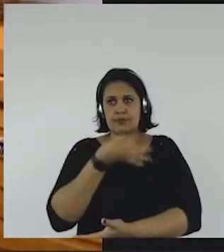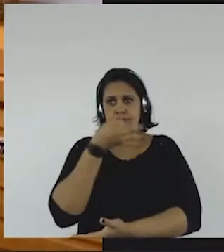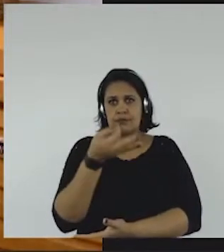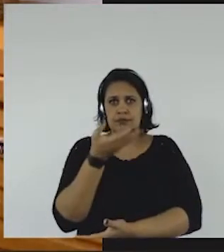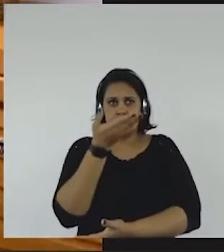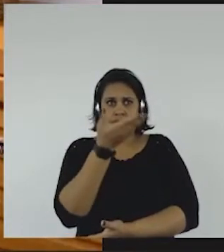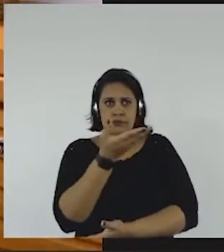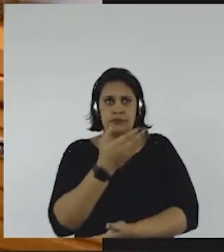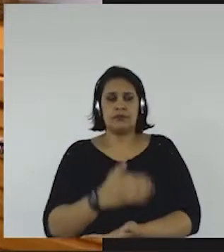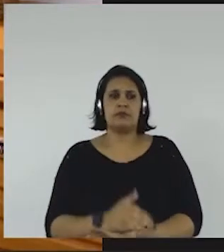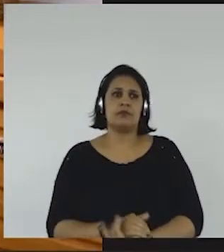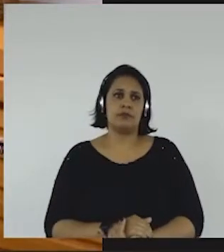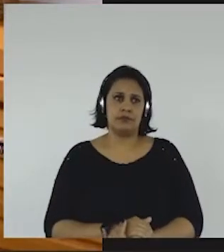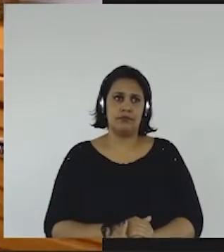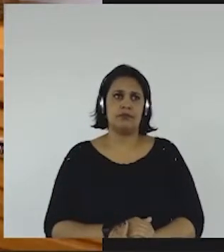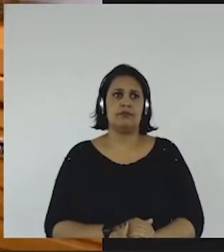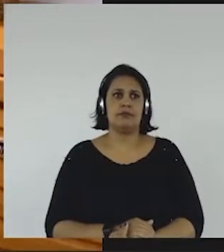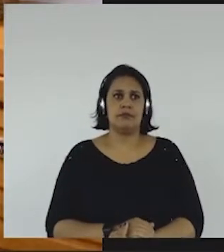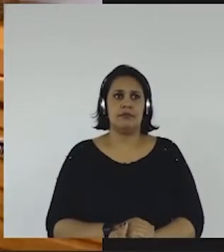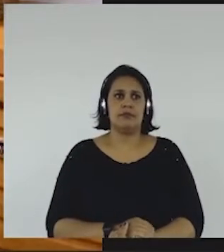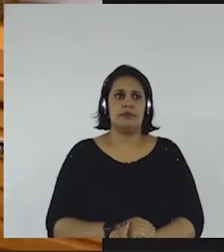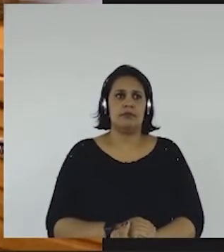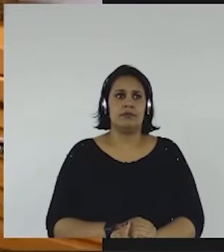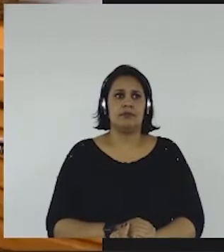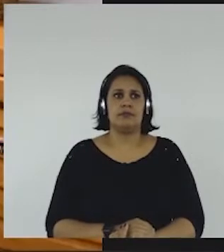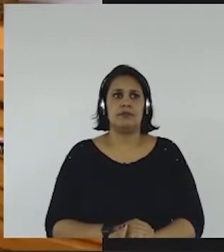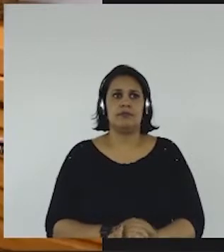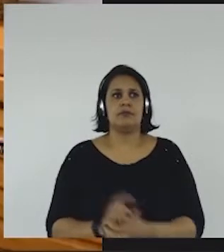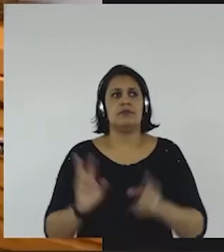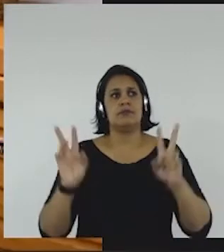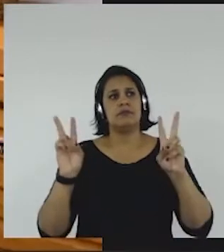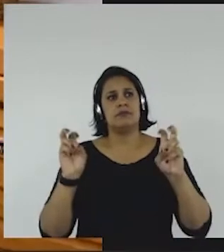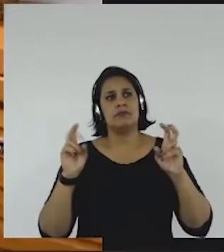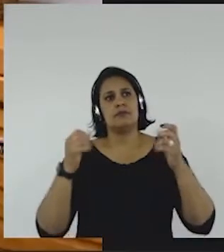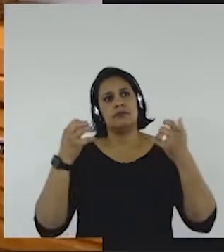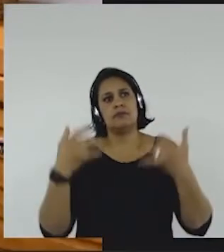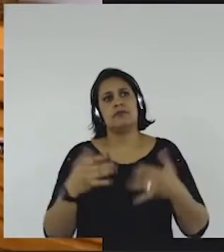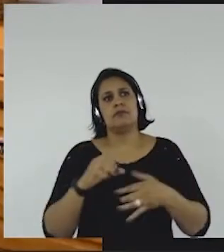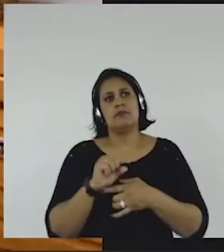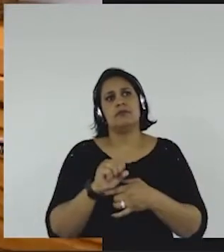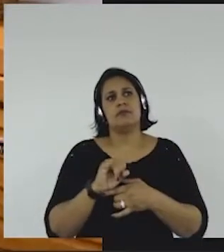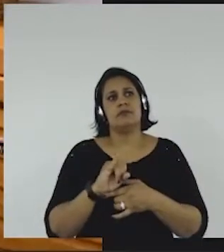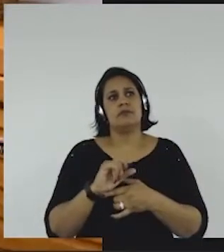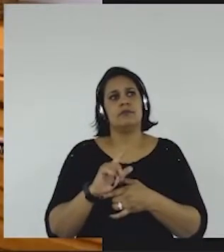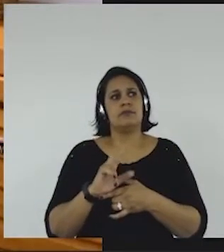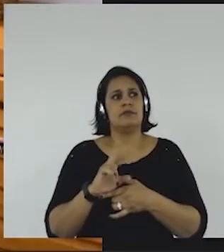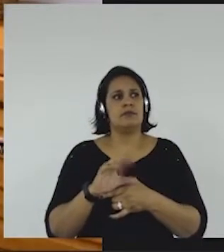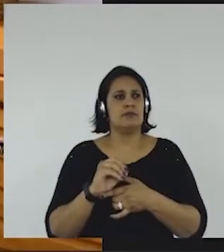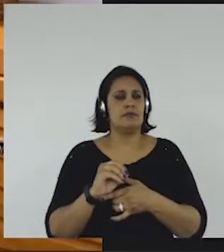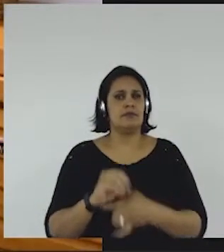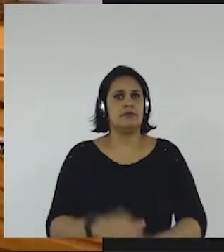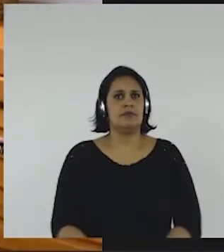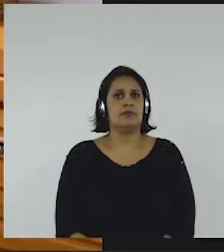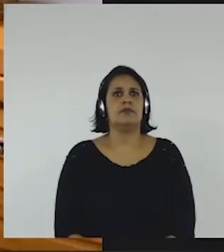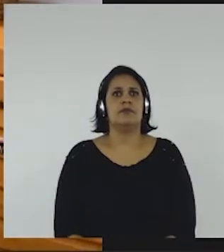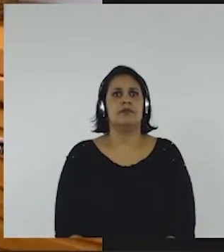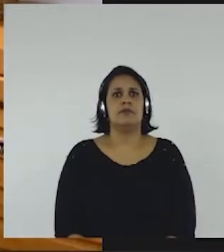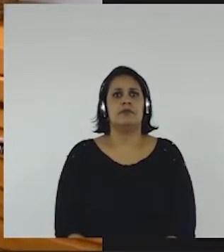querido jurista, professor Silvio Capanema de Souza.